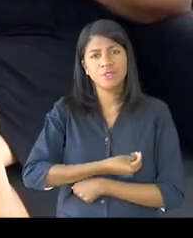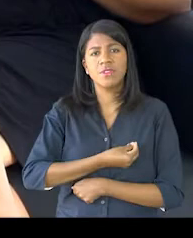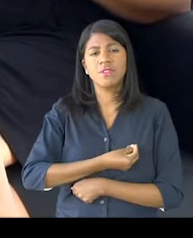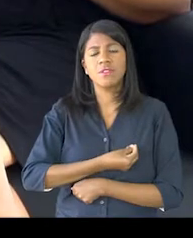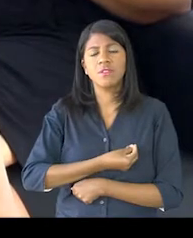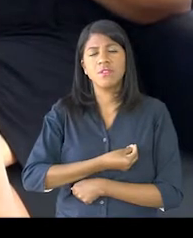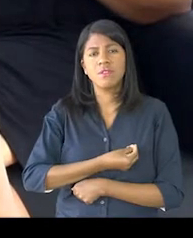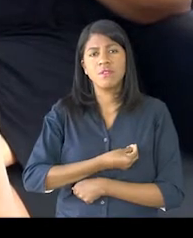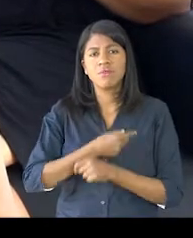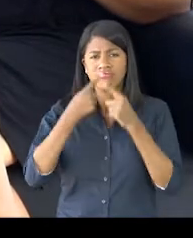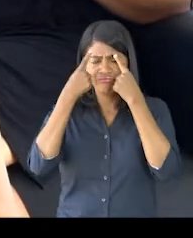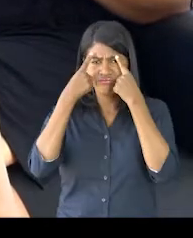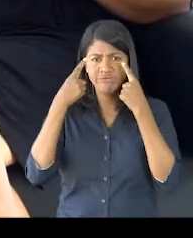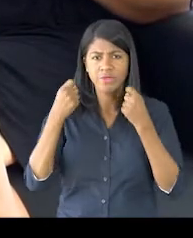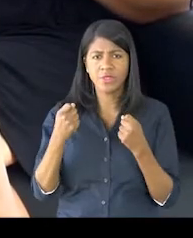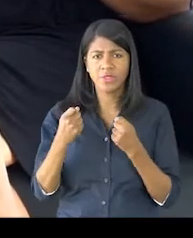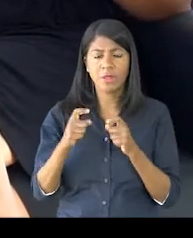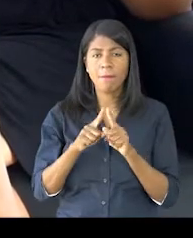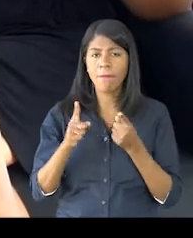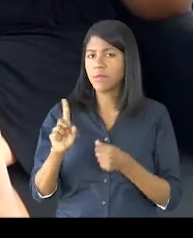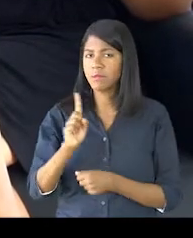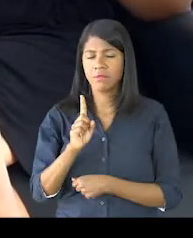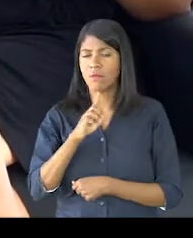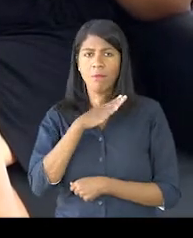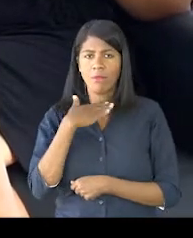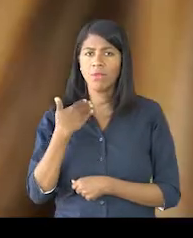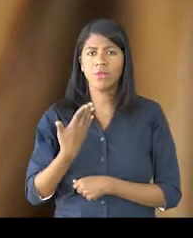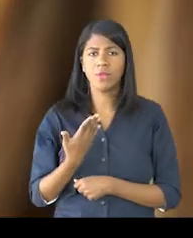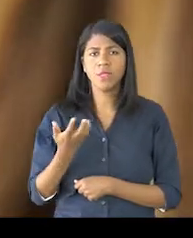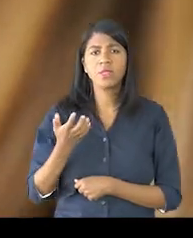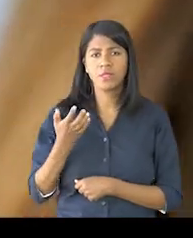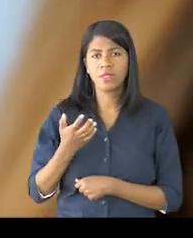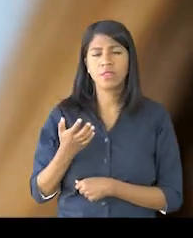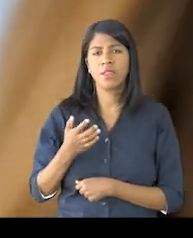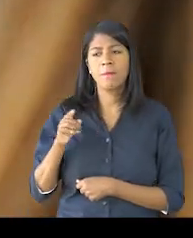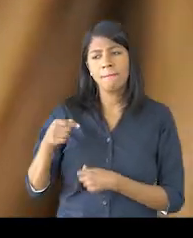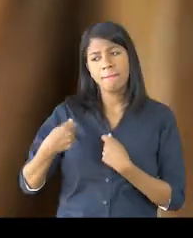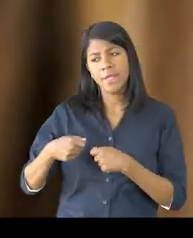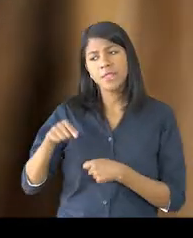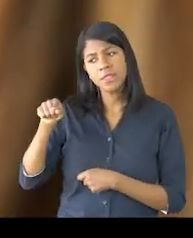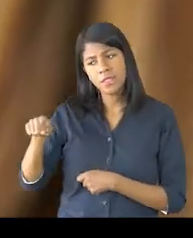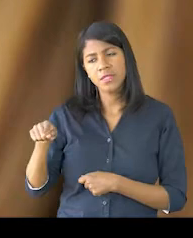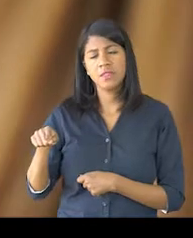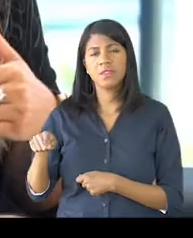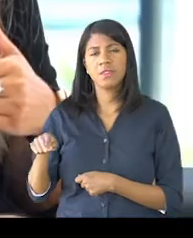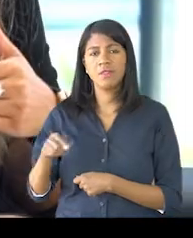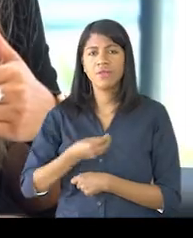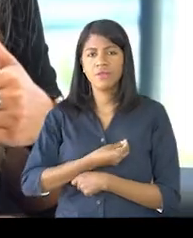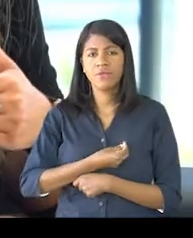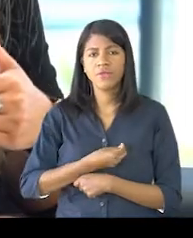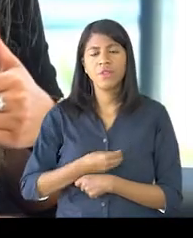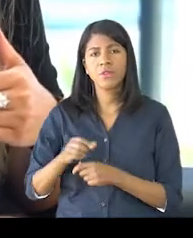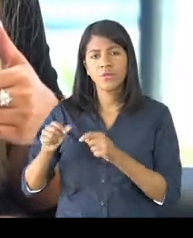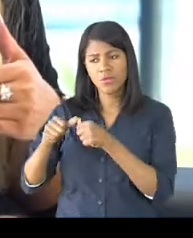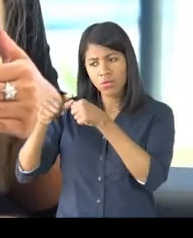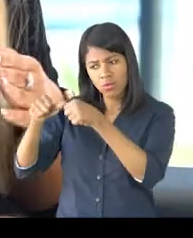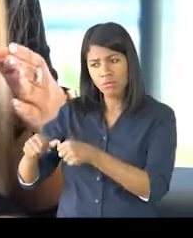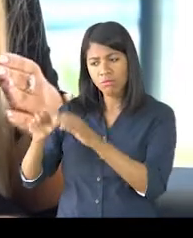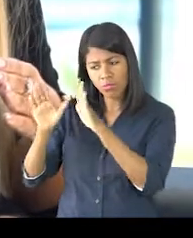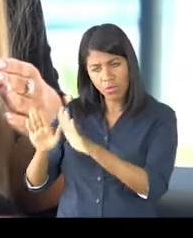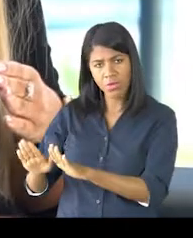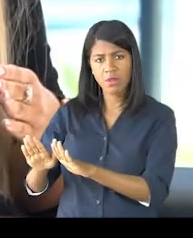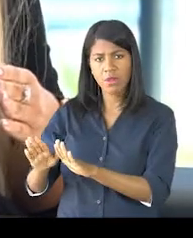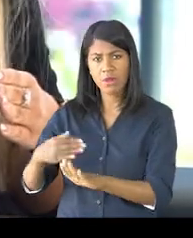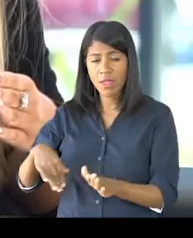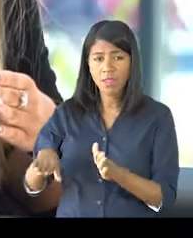aquela mulher que está em situação de violência, mas não em risco de vida, que quer sair, precisa sair daquela situação, para